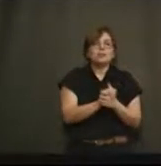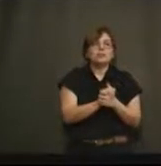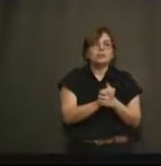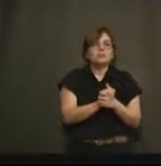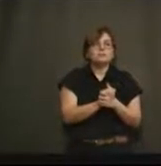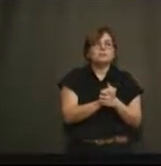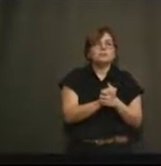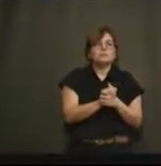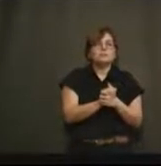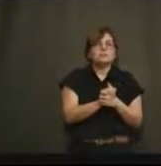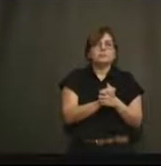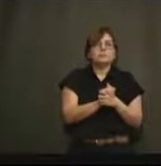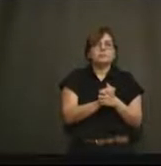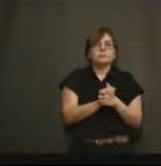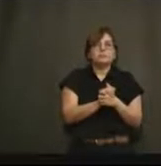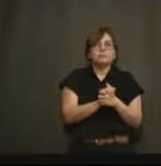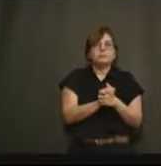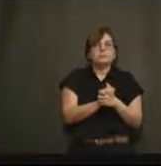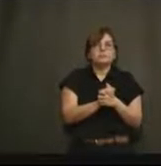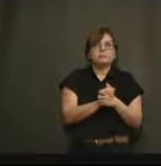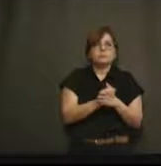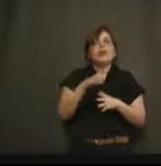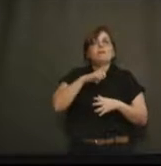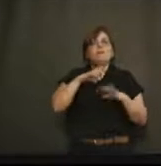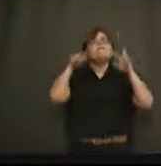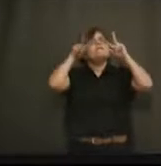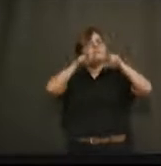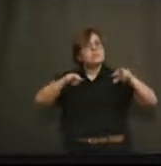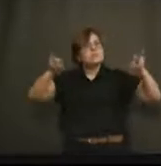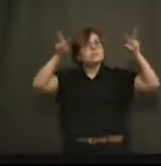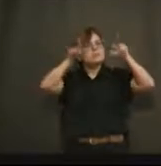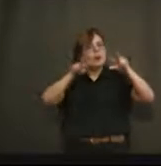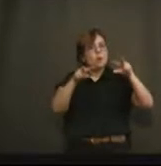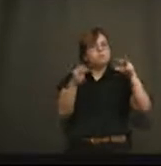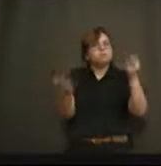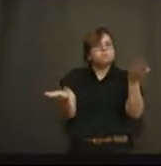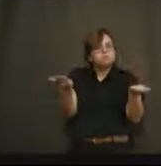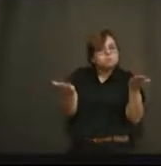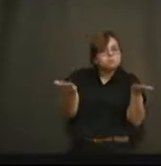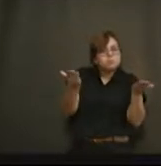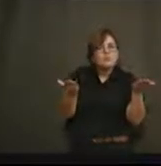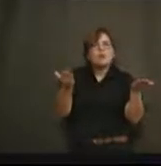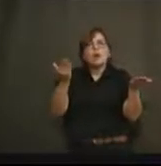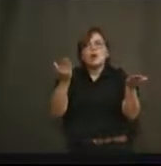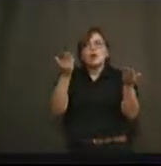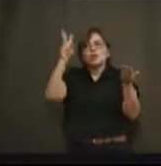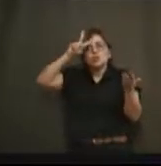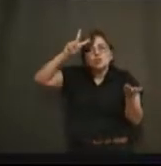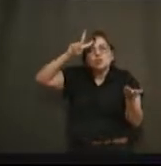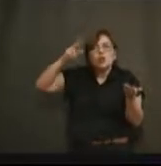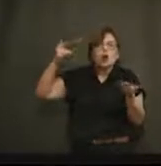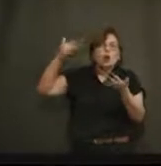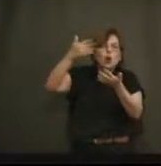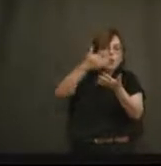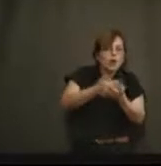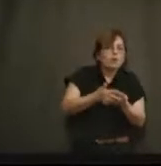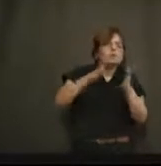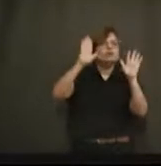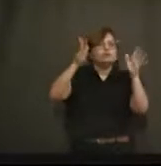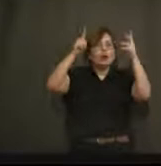ter uma visão equilibrada dos fatos históricos, inclusive indo às fontes